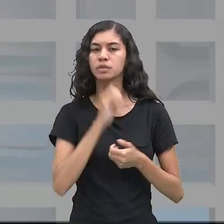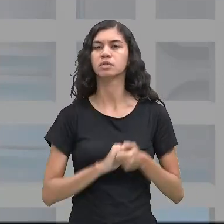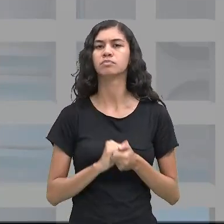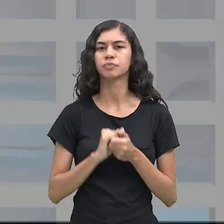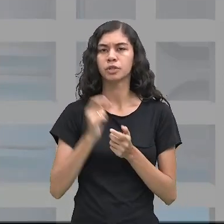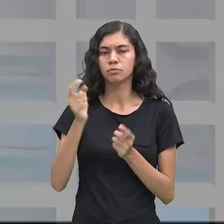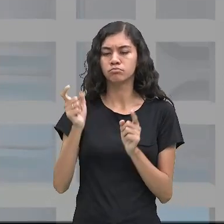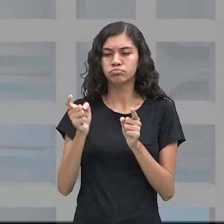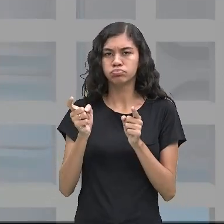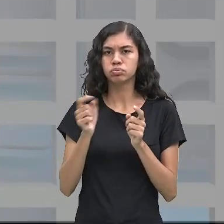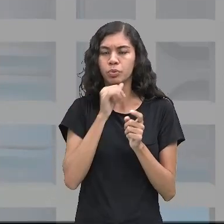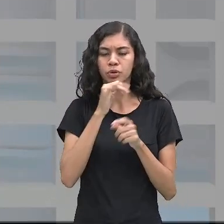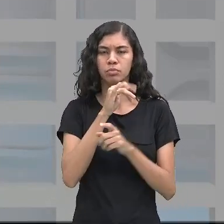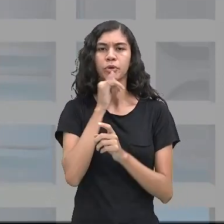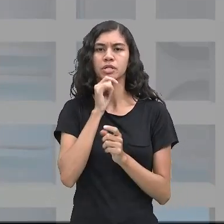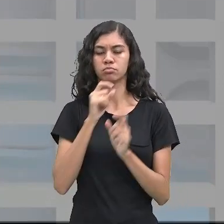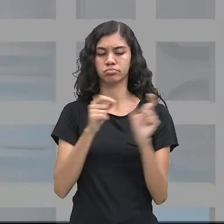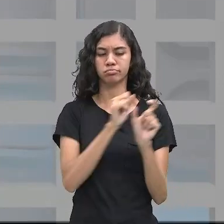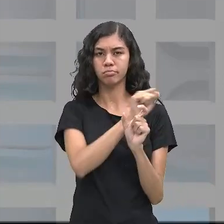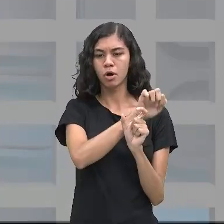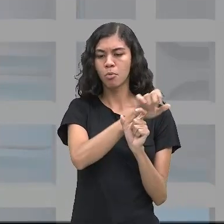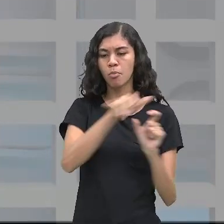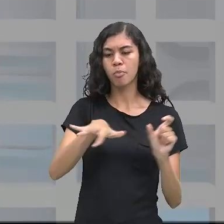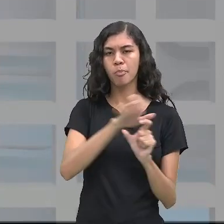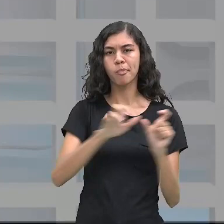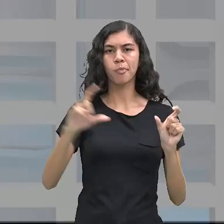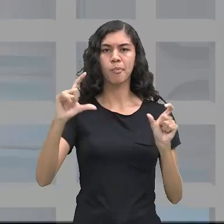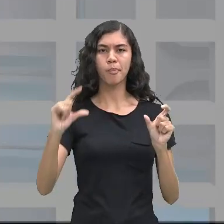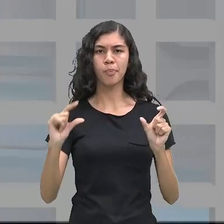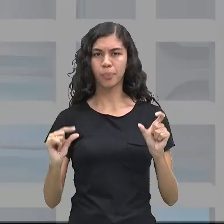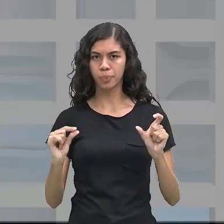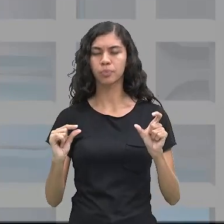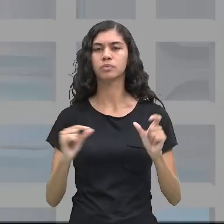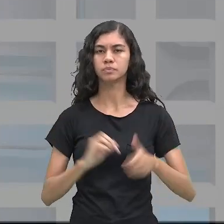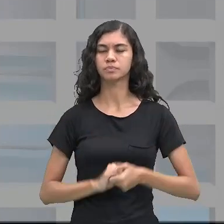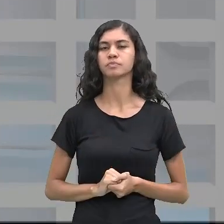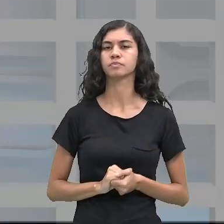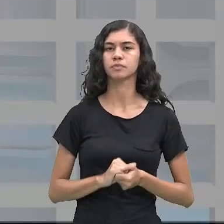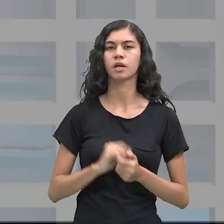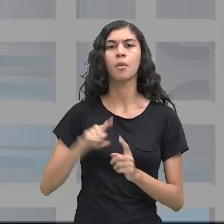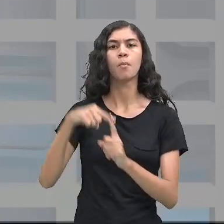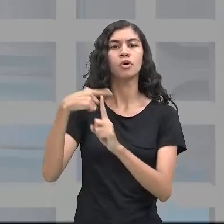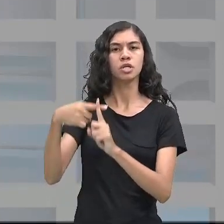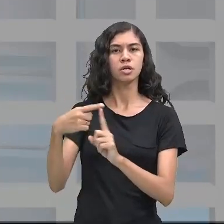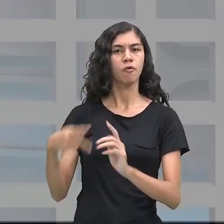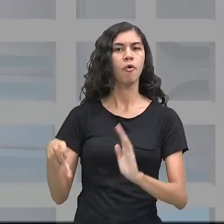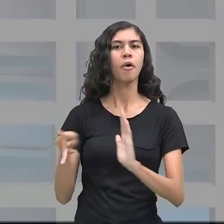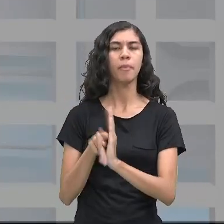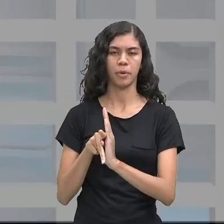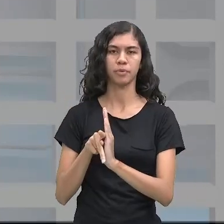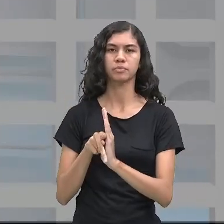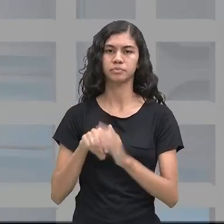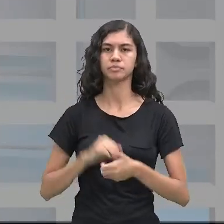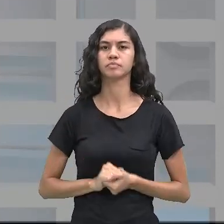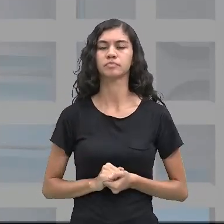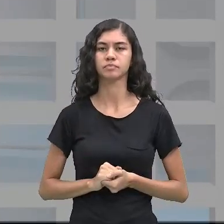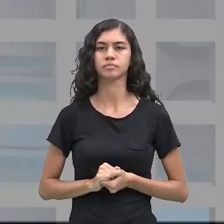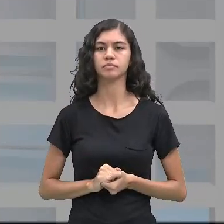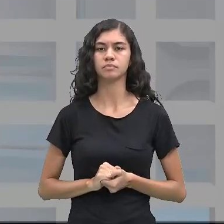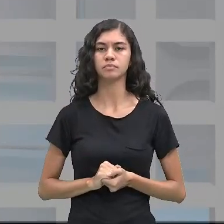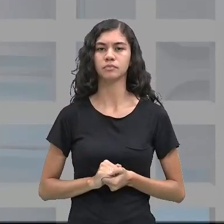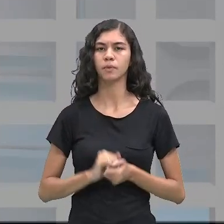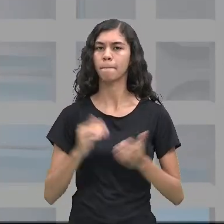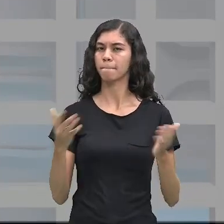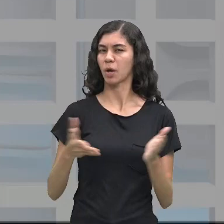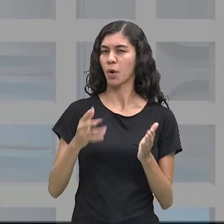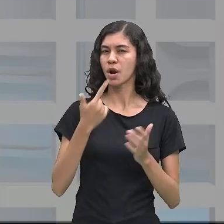seja, o ganho dos elétrons. E ele costuma ser chamado de polo positivo da pilha, tá? Quimicamente falando,